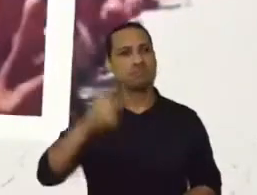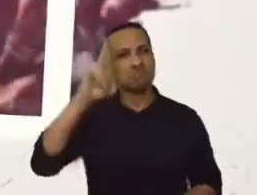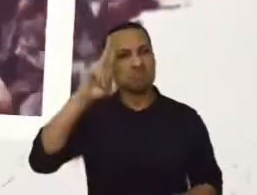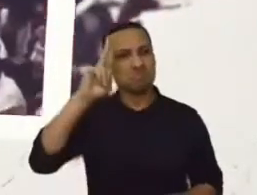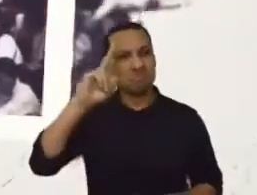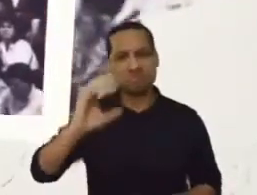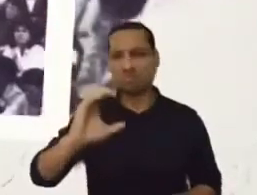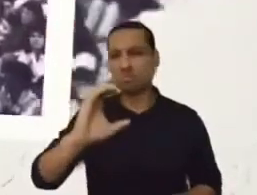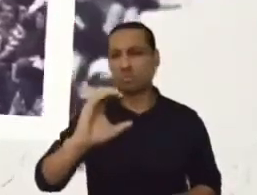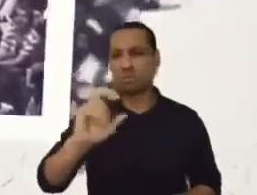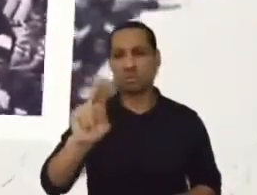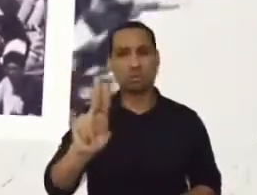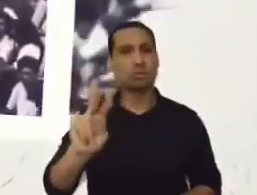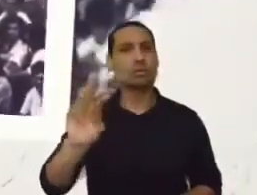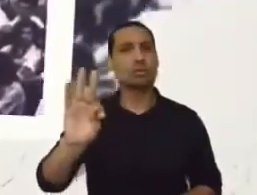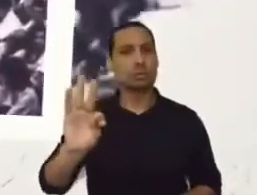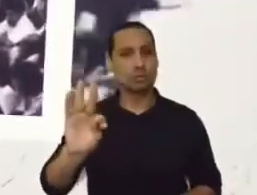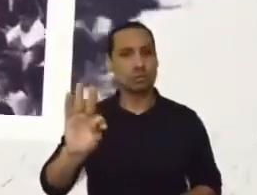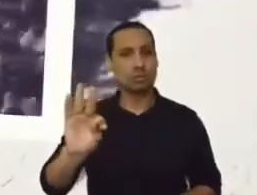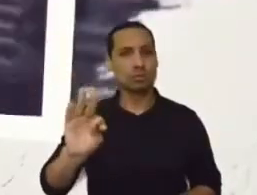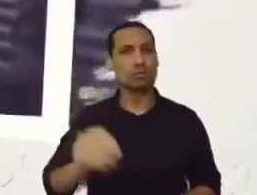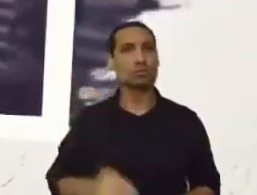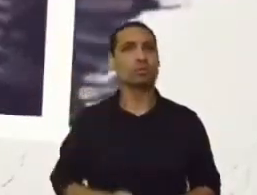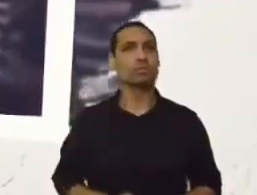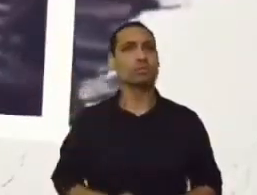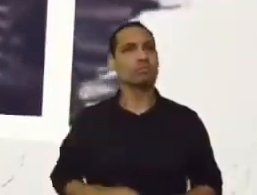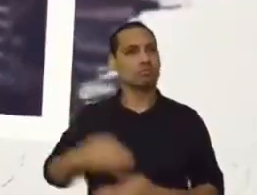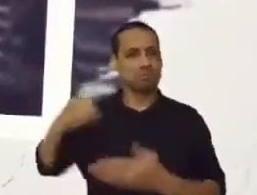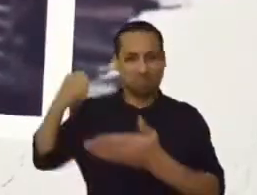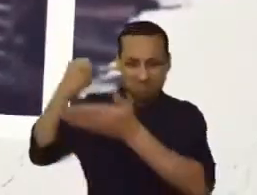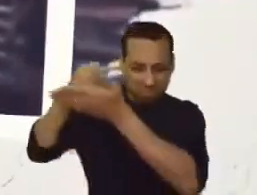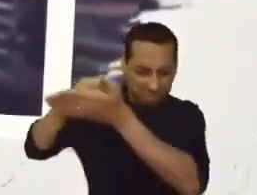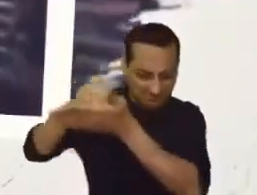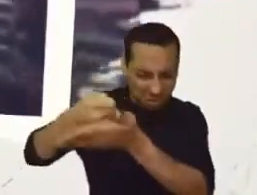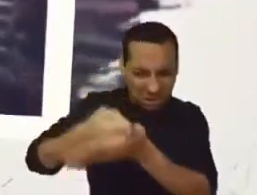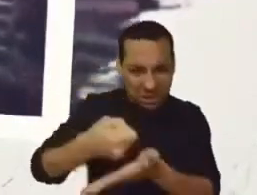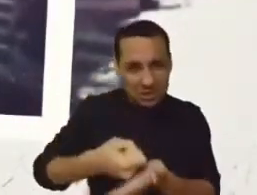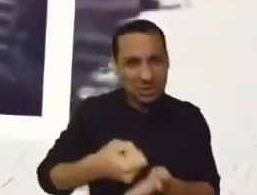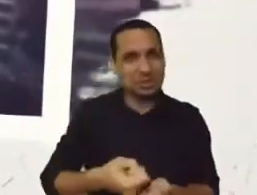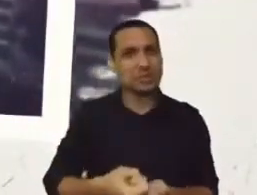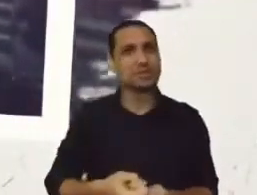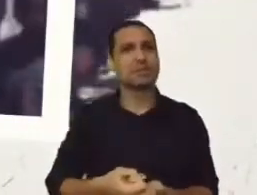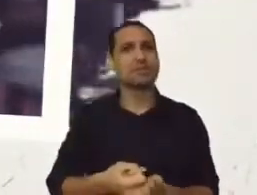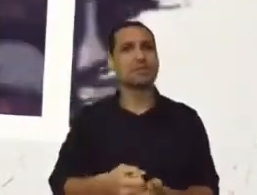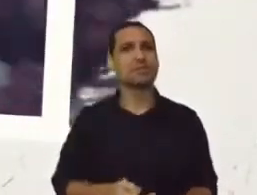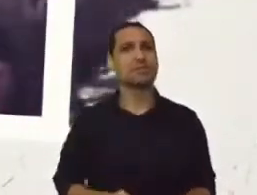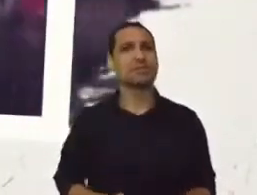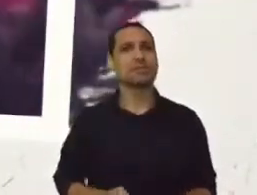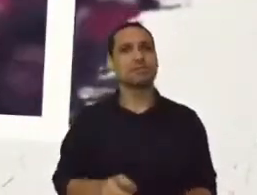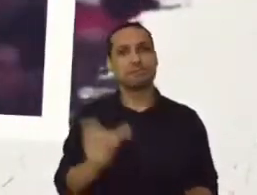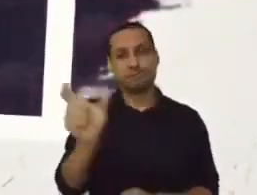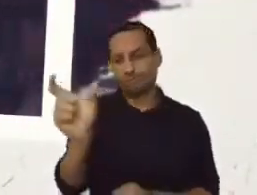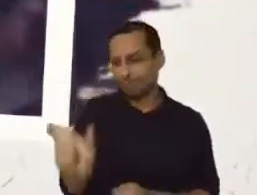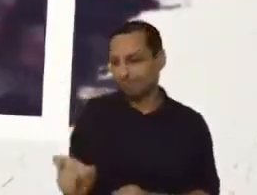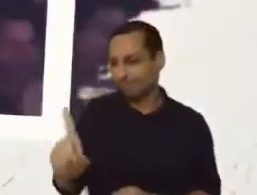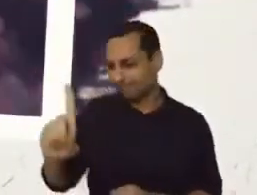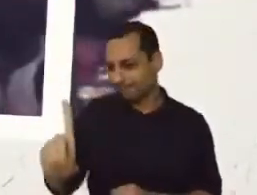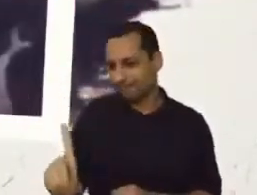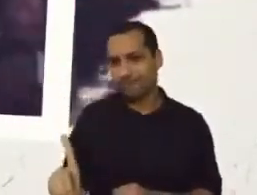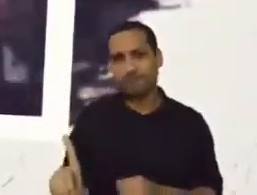sindical brasileira. Uma dessas figuras é João Felício, que esteve presente nessa trajetória desde a fundação da central